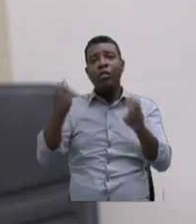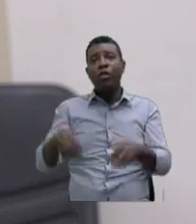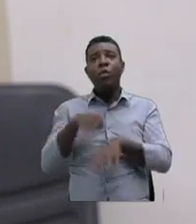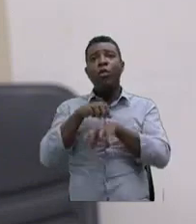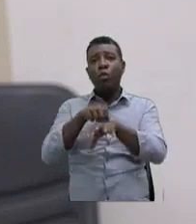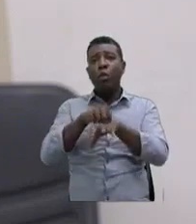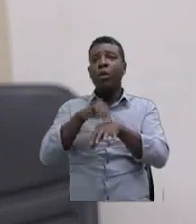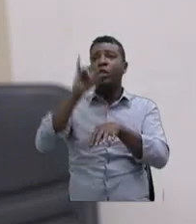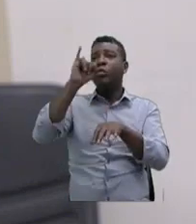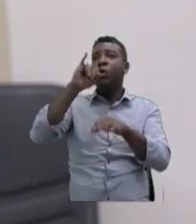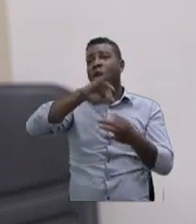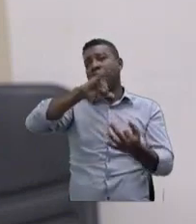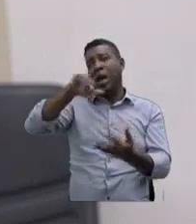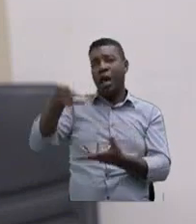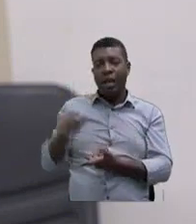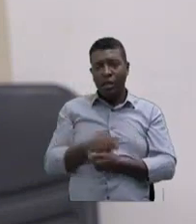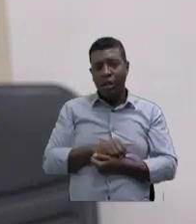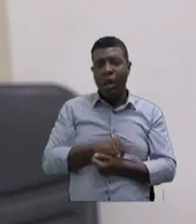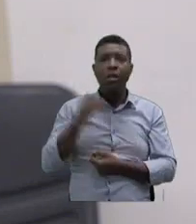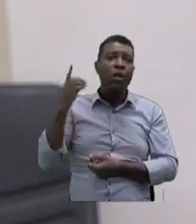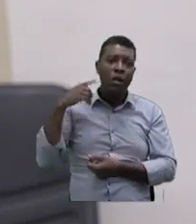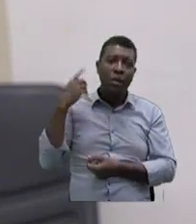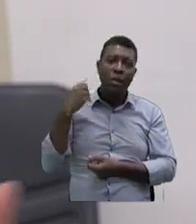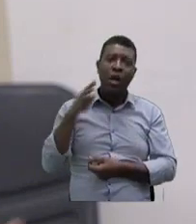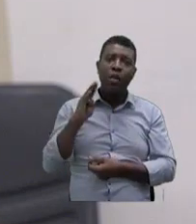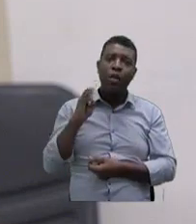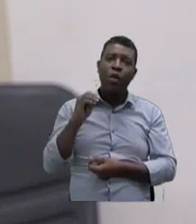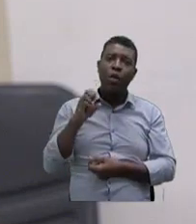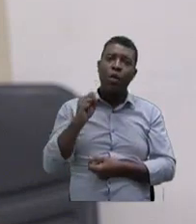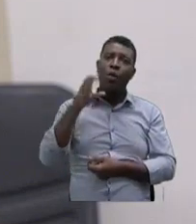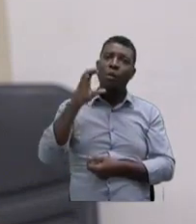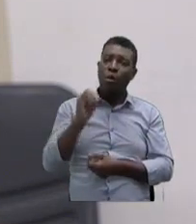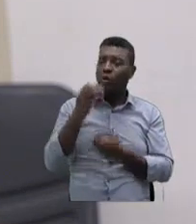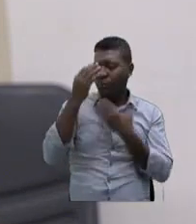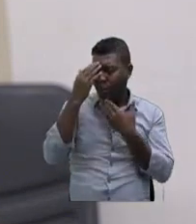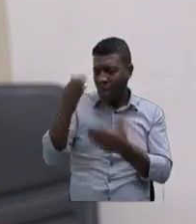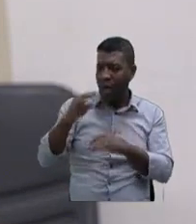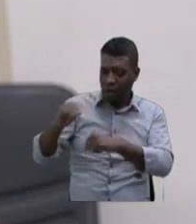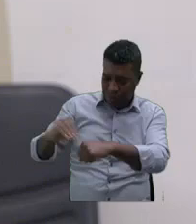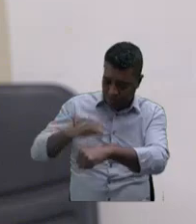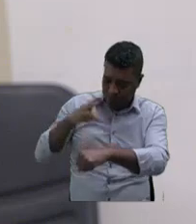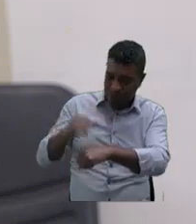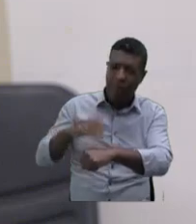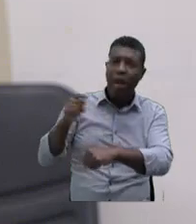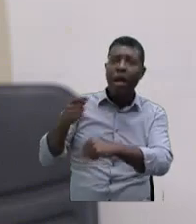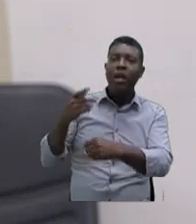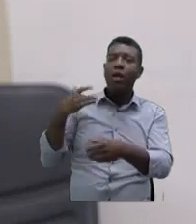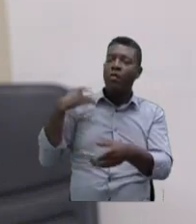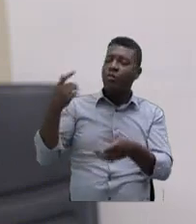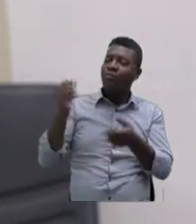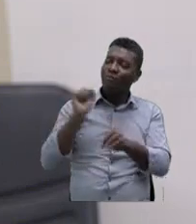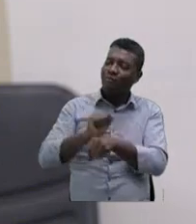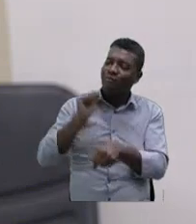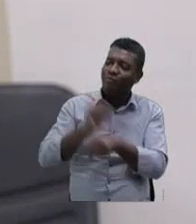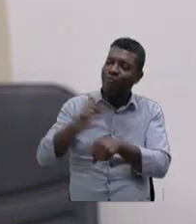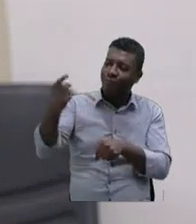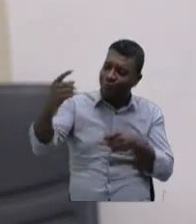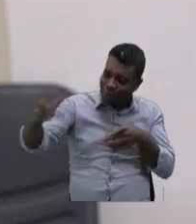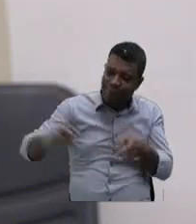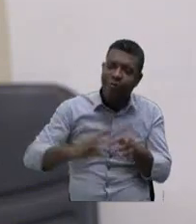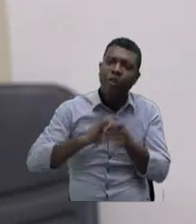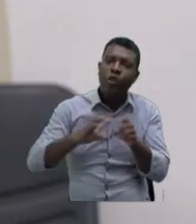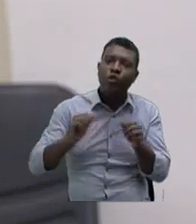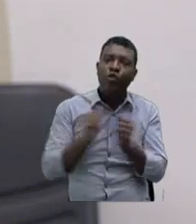internacional. Deputado Bosco, muito obrigado pelas palavras e conto muito com o senhor aí na cultura e no turismo, sobretudo para a